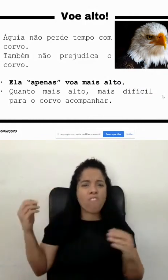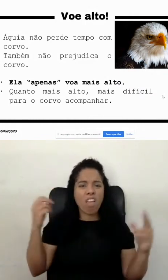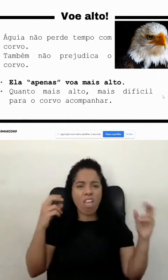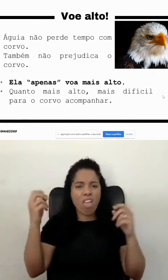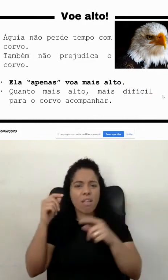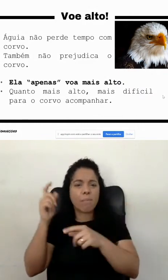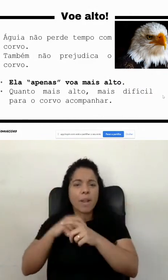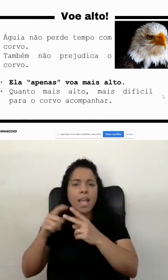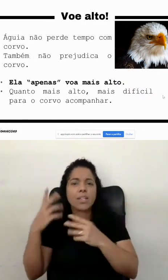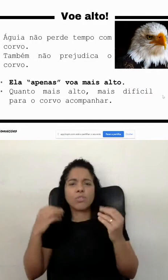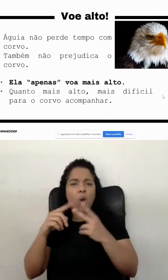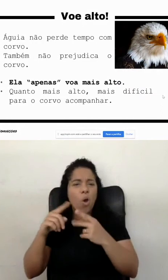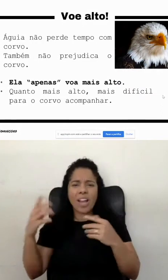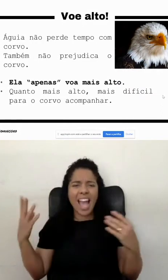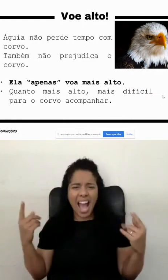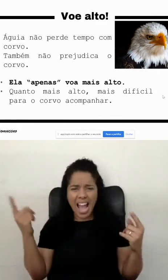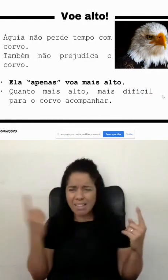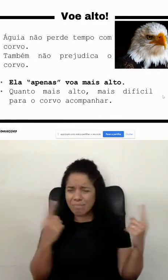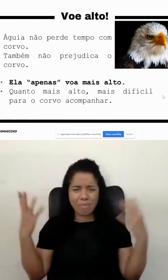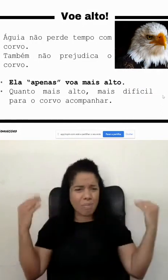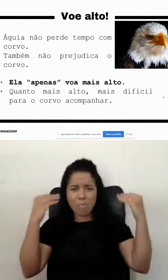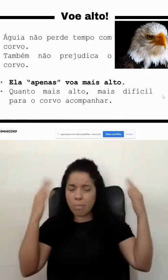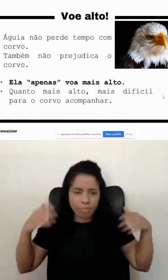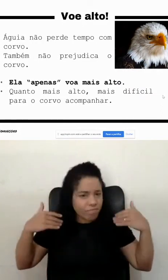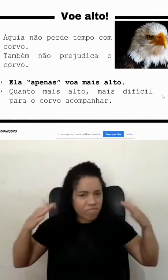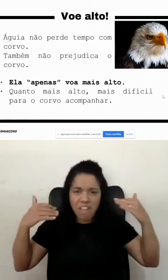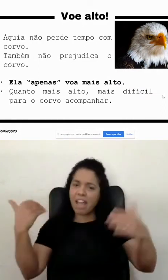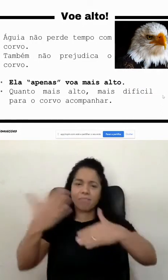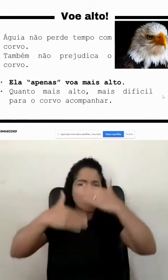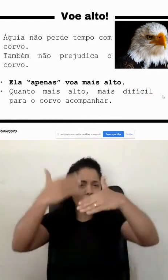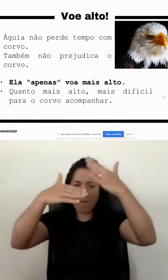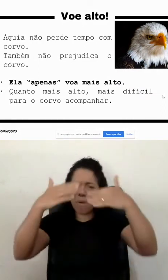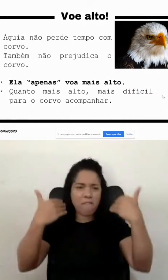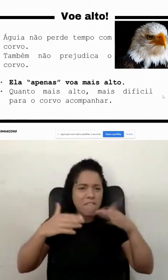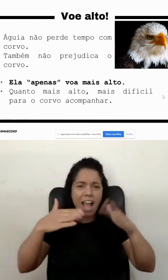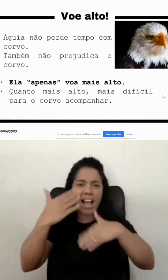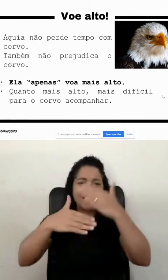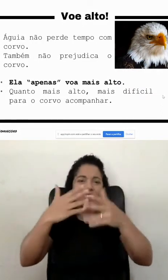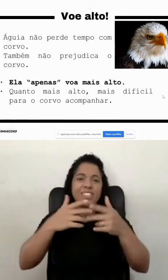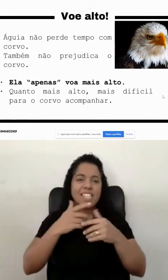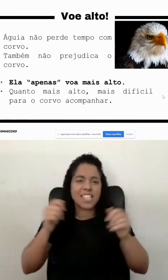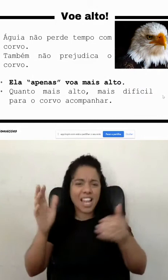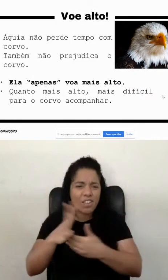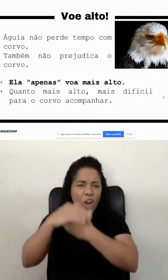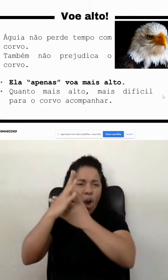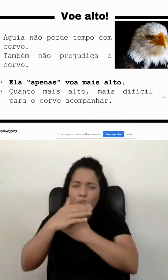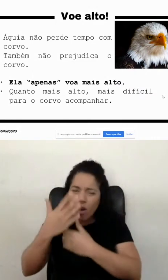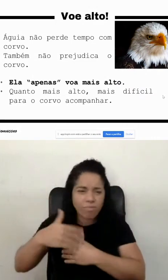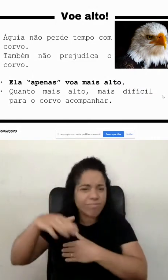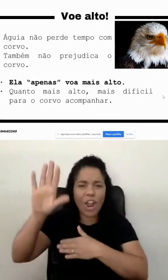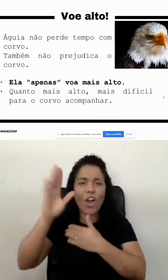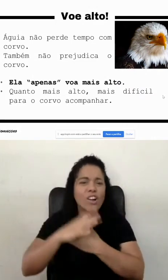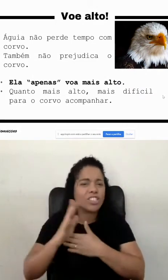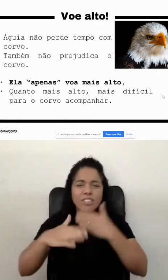alto e mais alto e mais alto, porque quanto mais alto ela voa, mais difícil fica para o corvo acompanhar. Então, voem